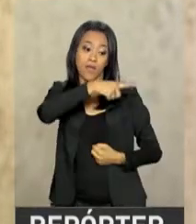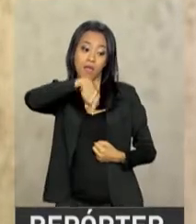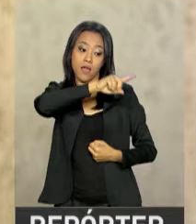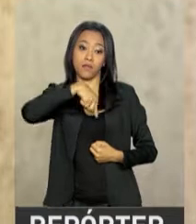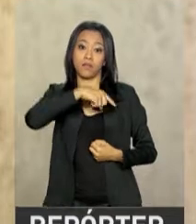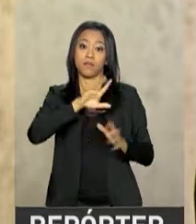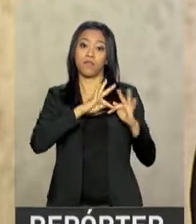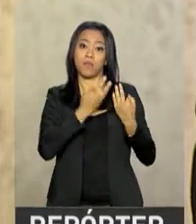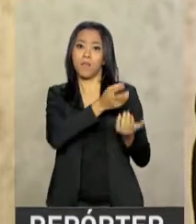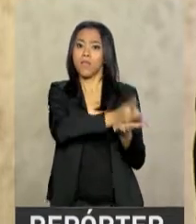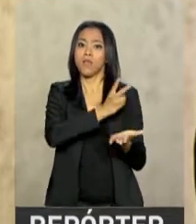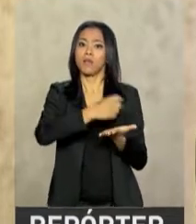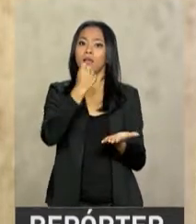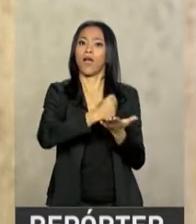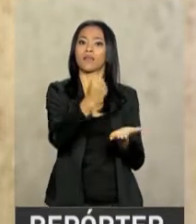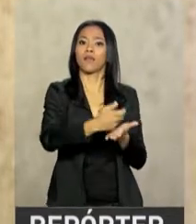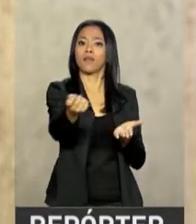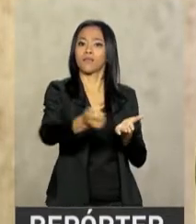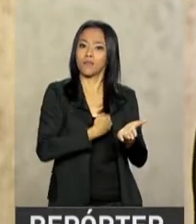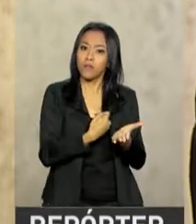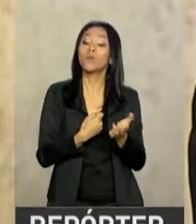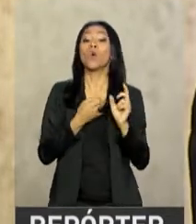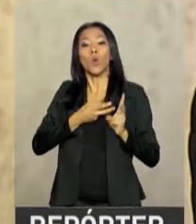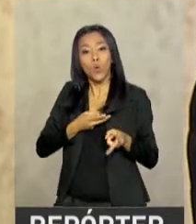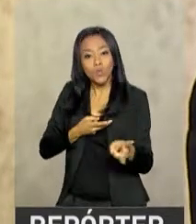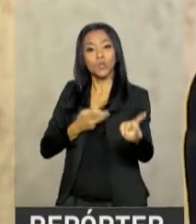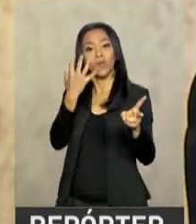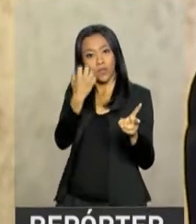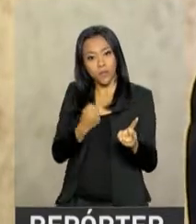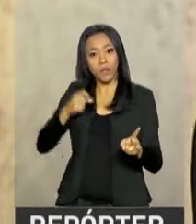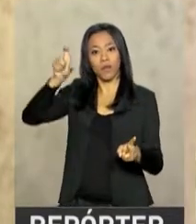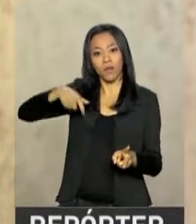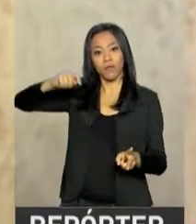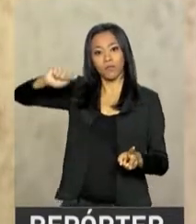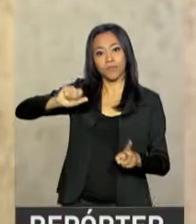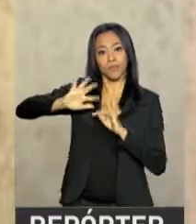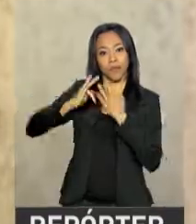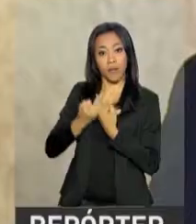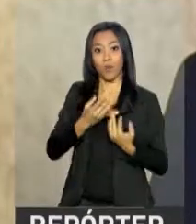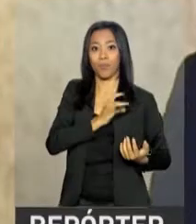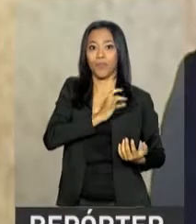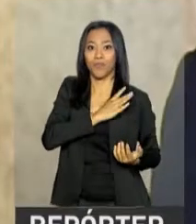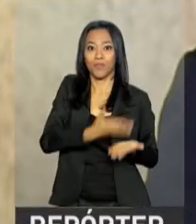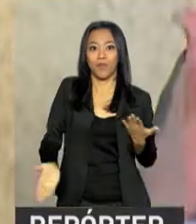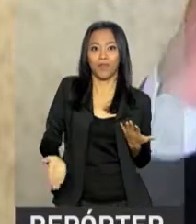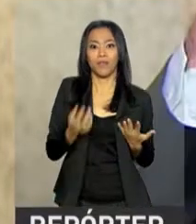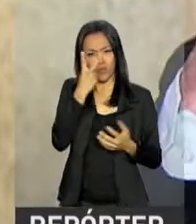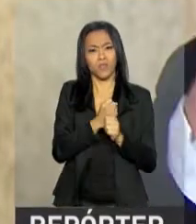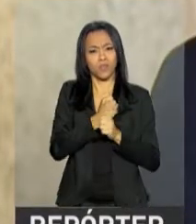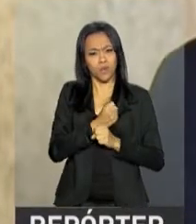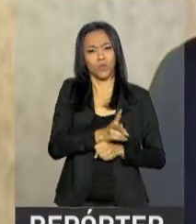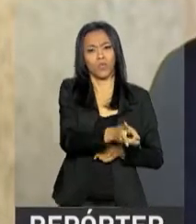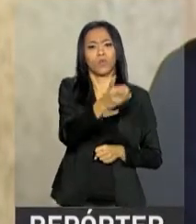assinando carteira elas continuem recebendo o bolsa família por dois anos pra não ficar com medo de perder o bolsa família eo prêmio progredir